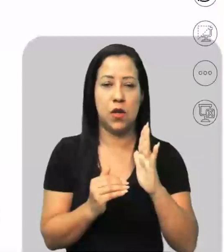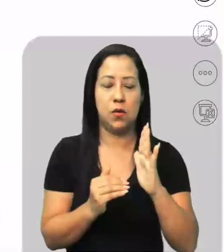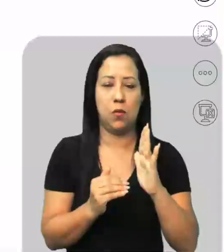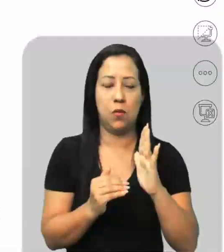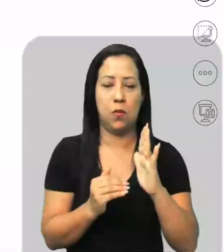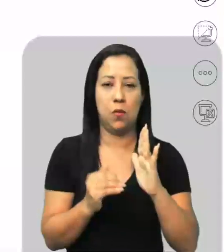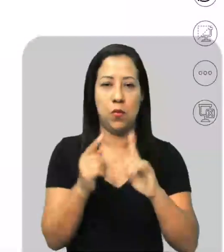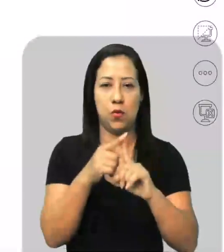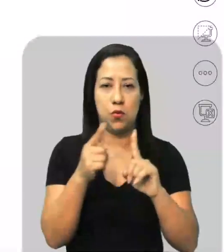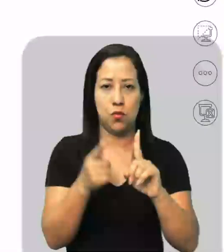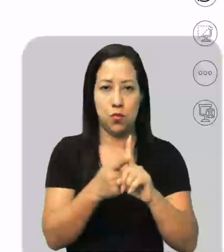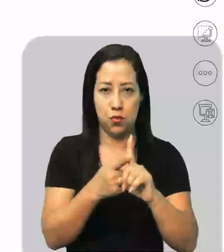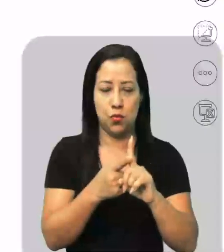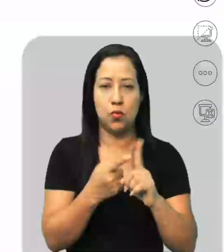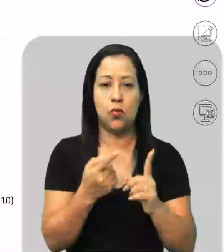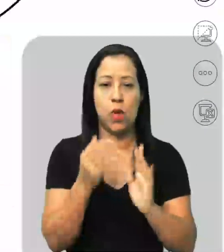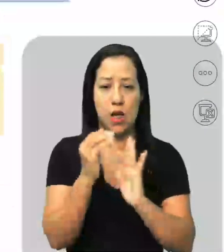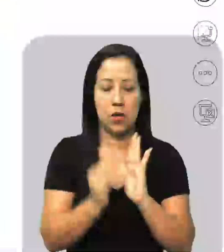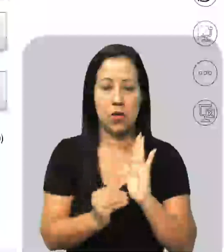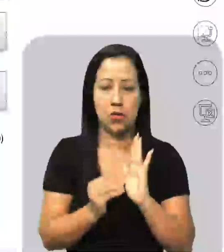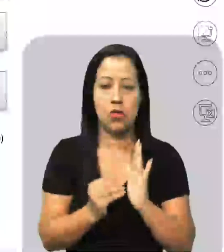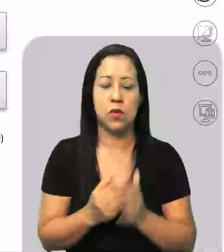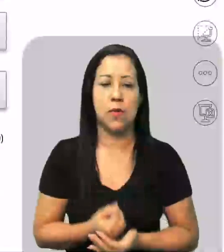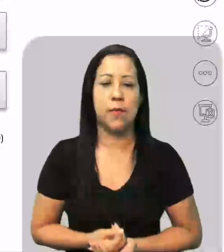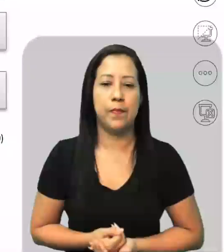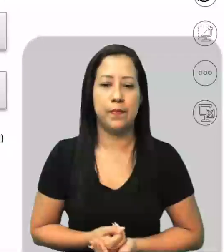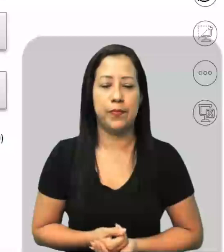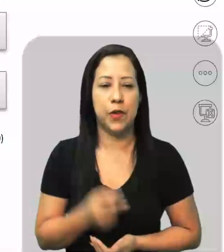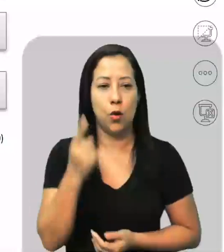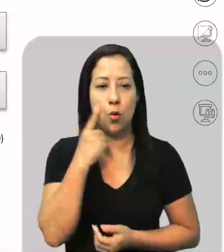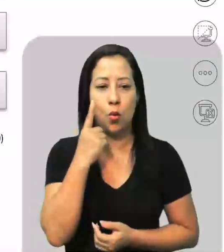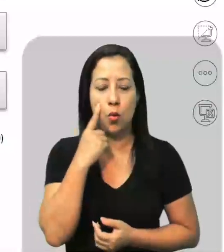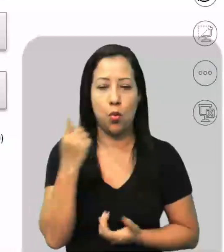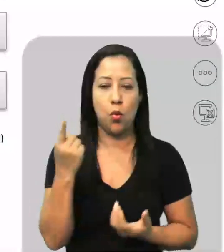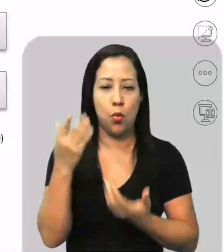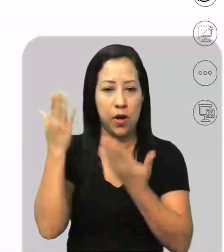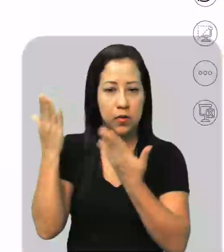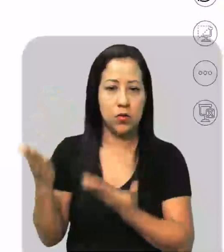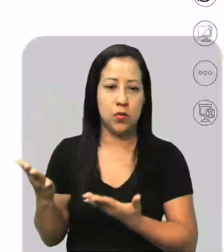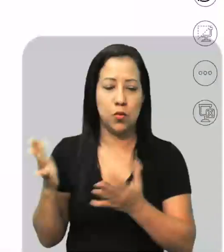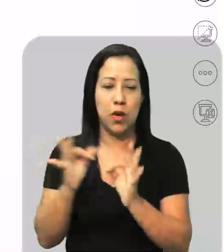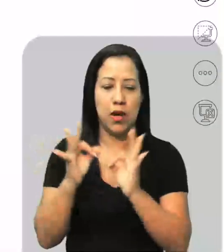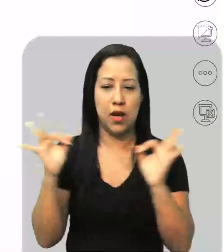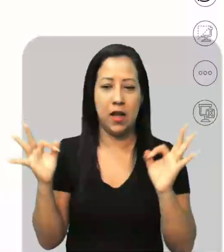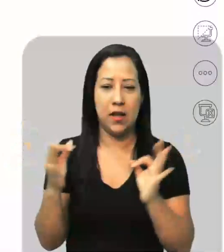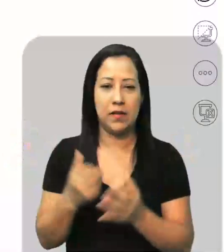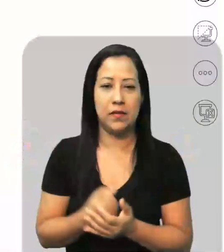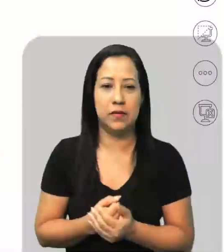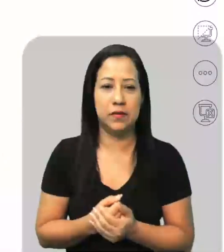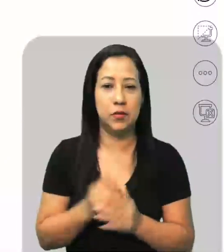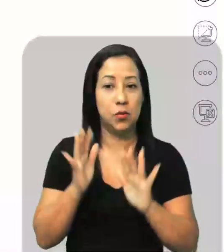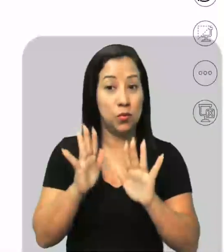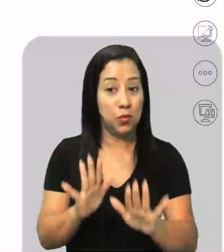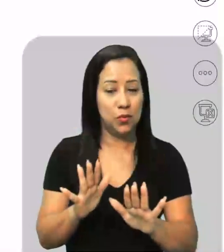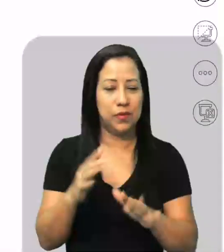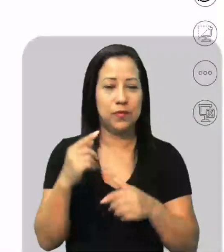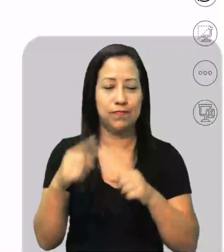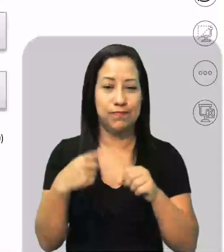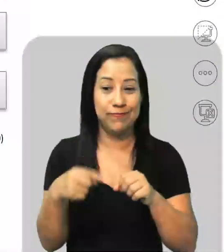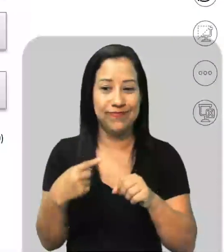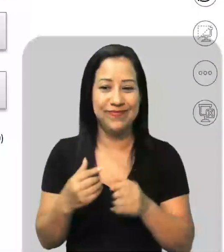Veja essa tela como está linda, maravilhosa. Opa, eu malutei, deu uma louca aqui, ó.